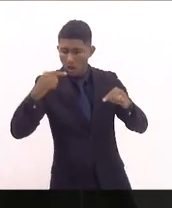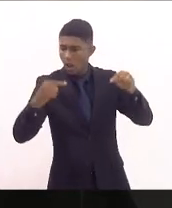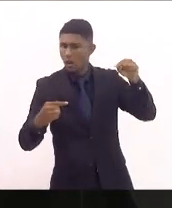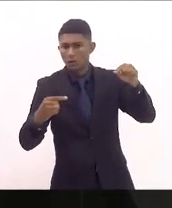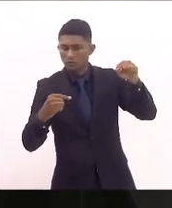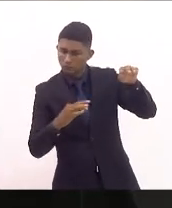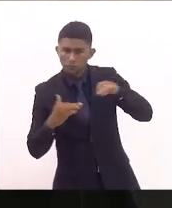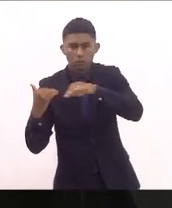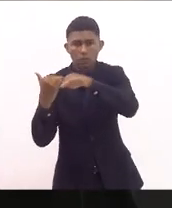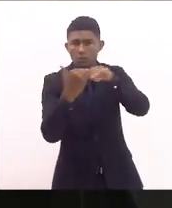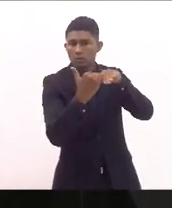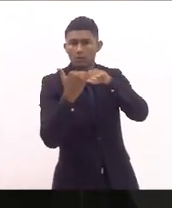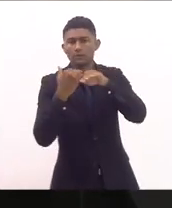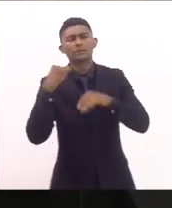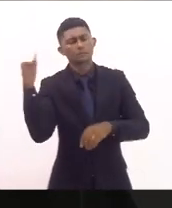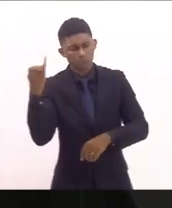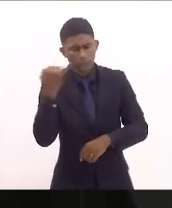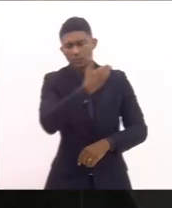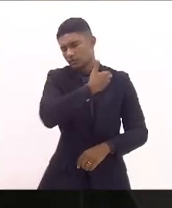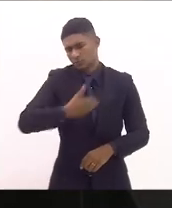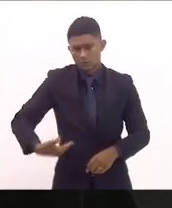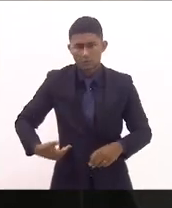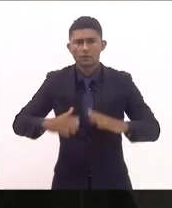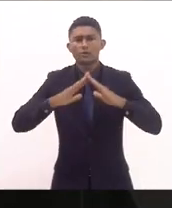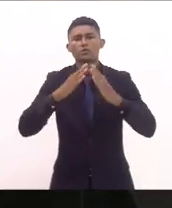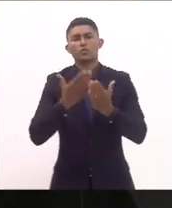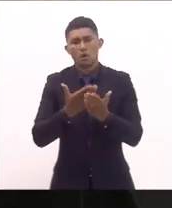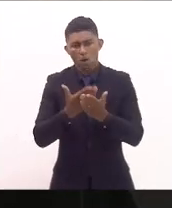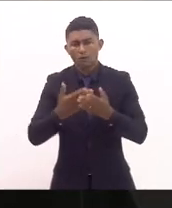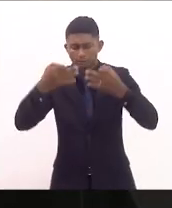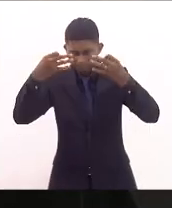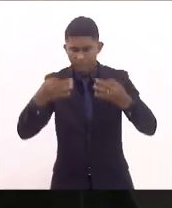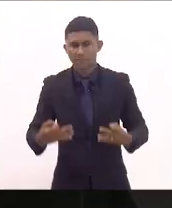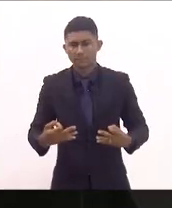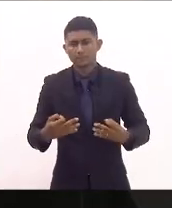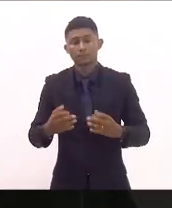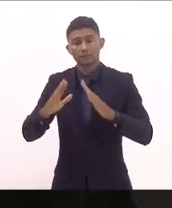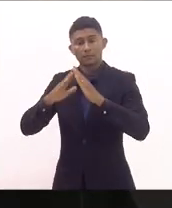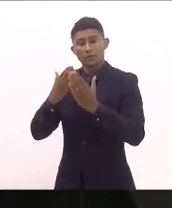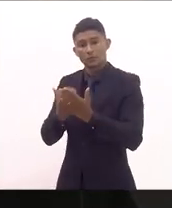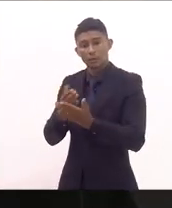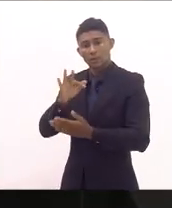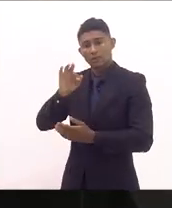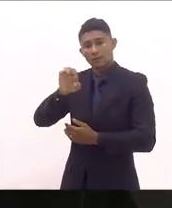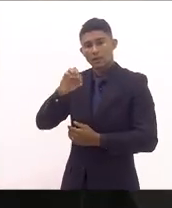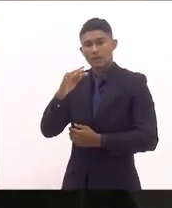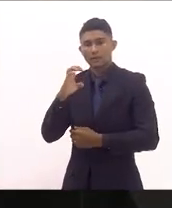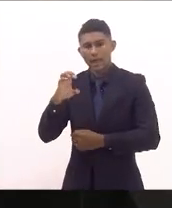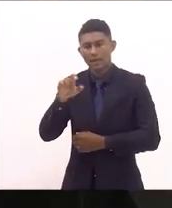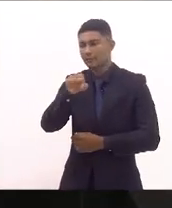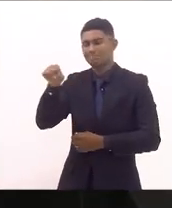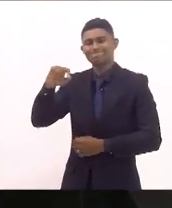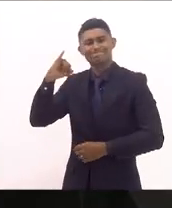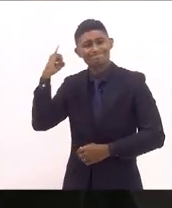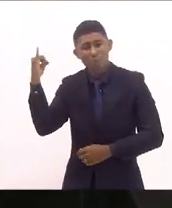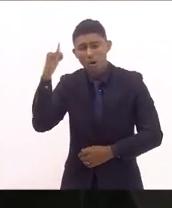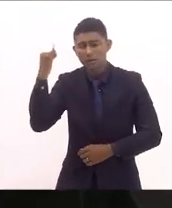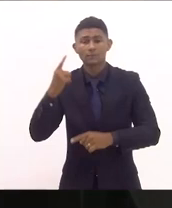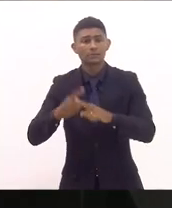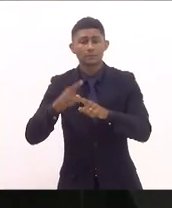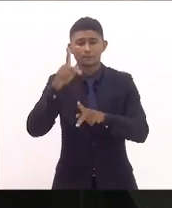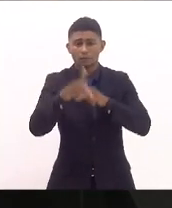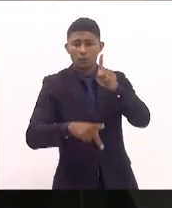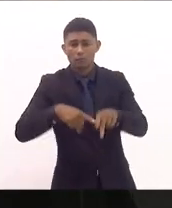sociais a Faetec a estratégica em todos os cenários de um futuro Digno Para a população